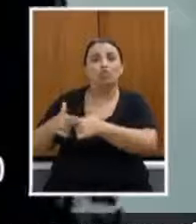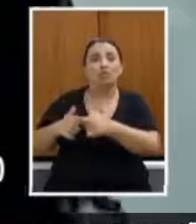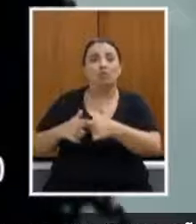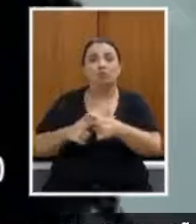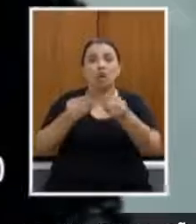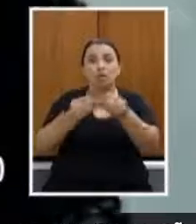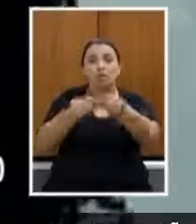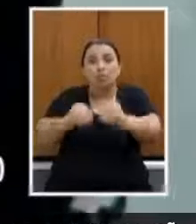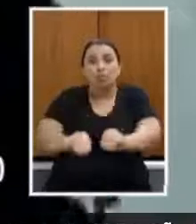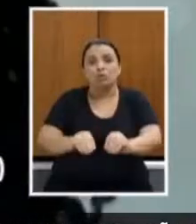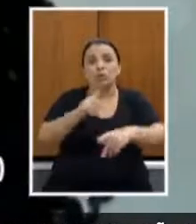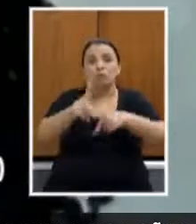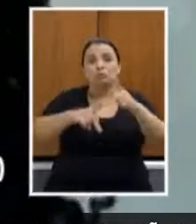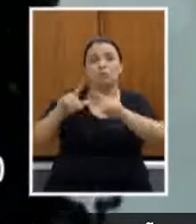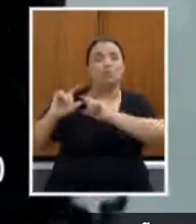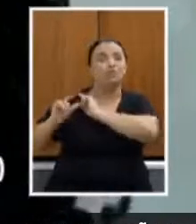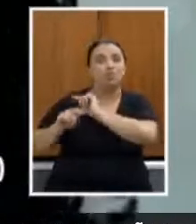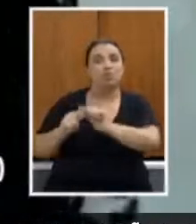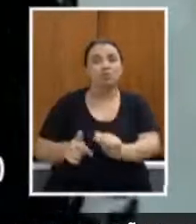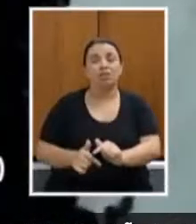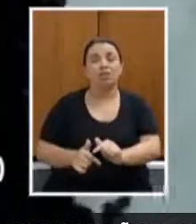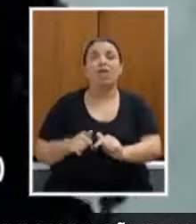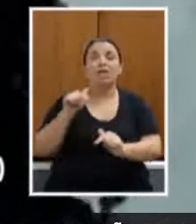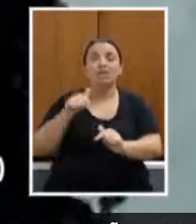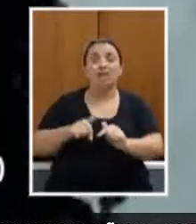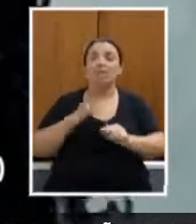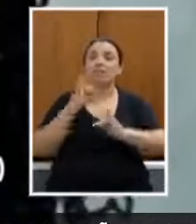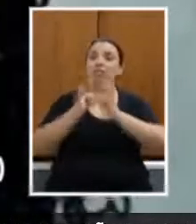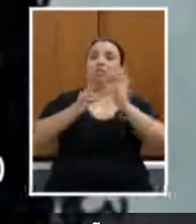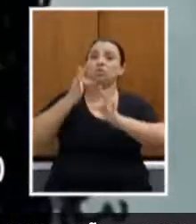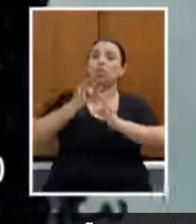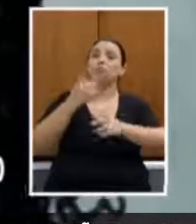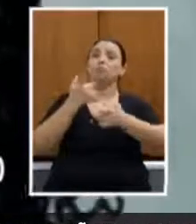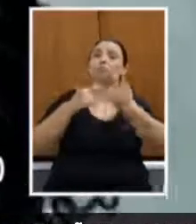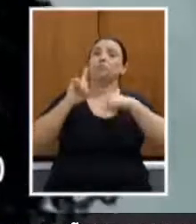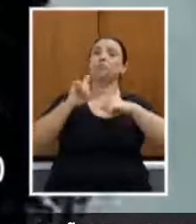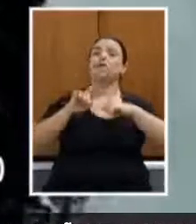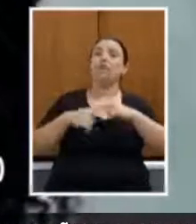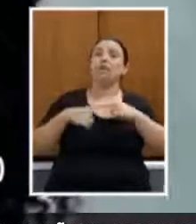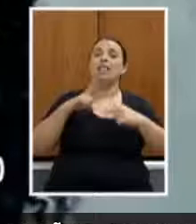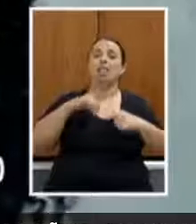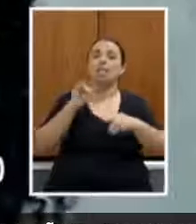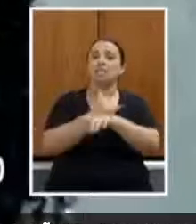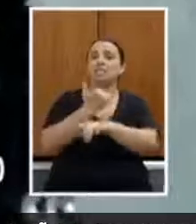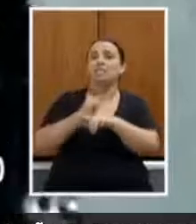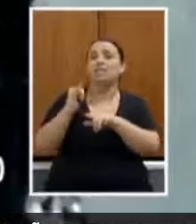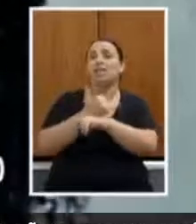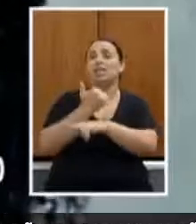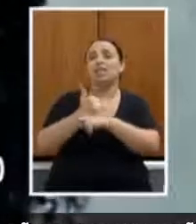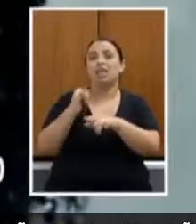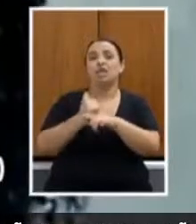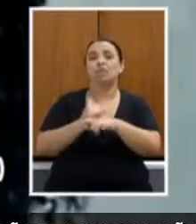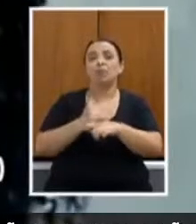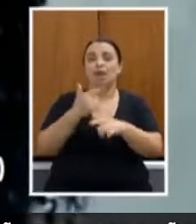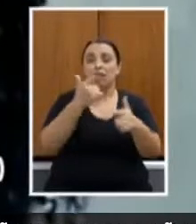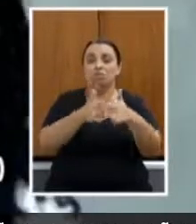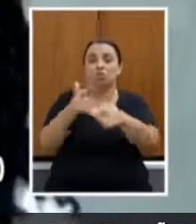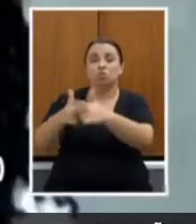tecnologia avançada de sentar com os territórios e criar alternativa para esses conflitos, foi